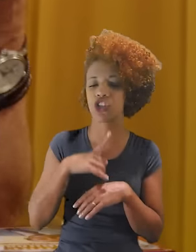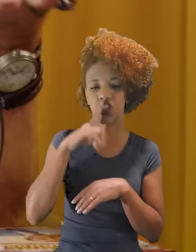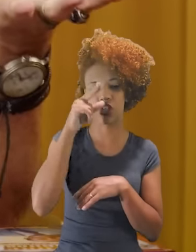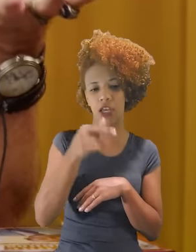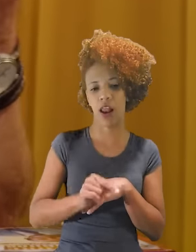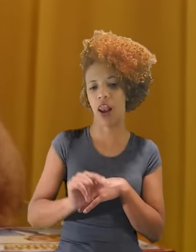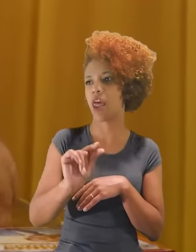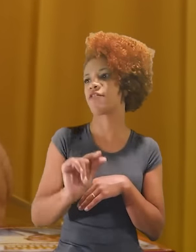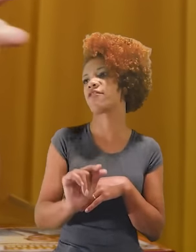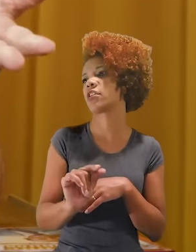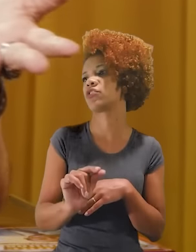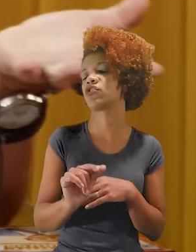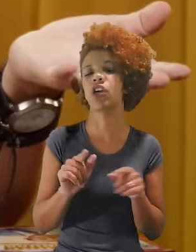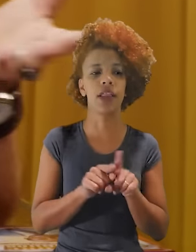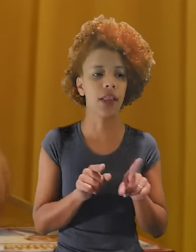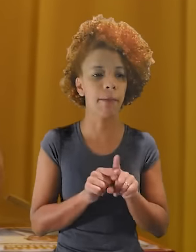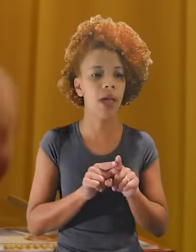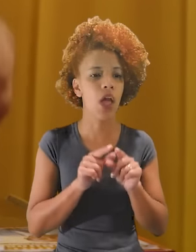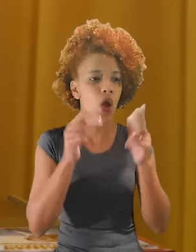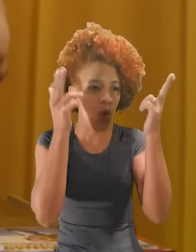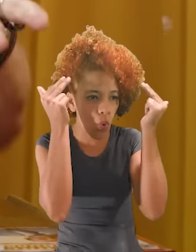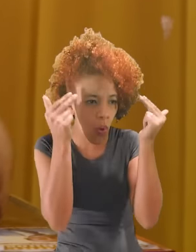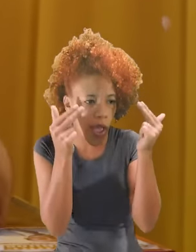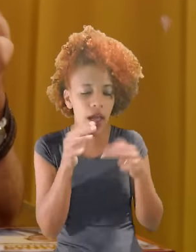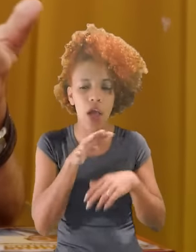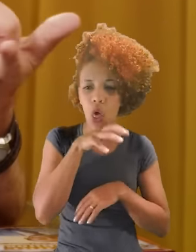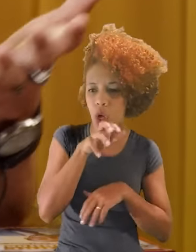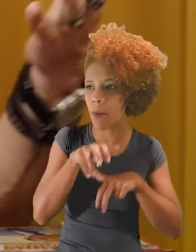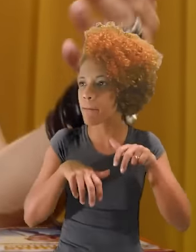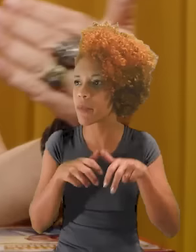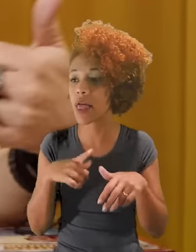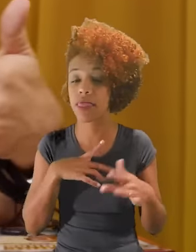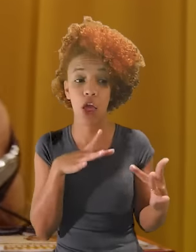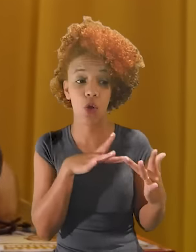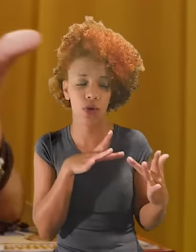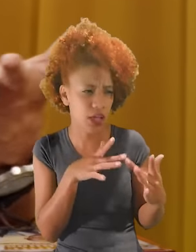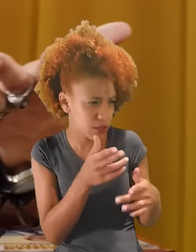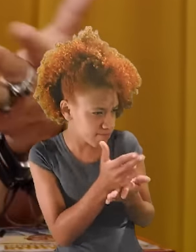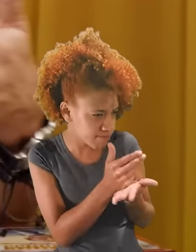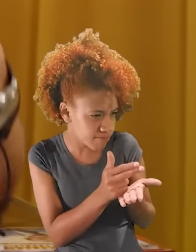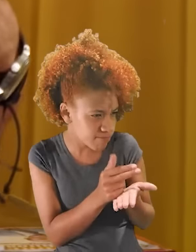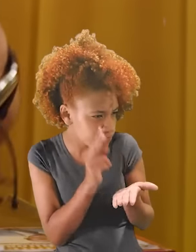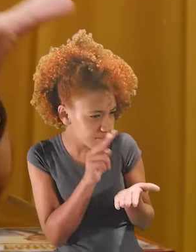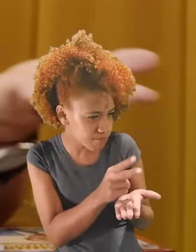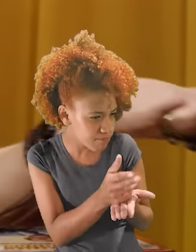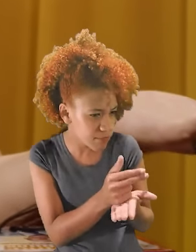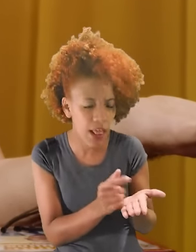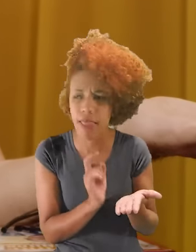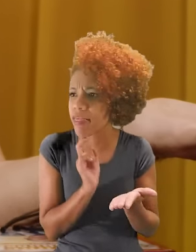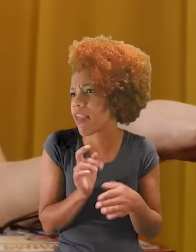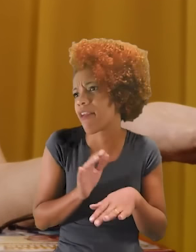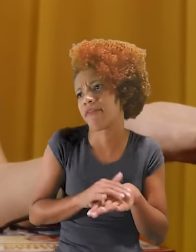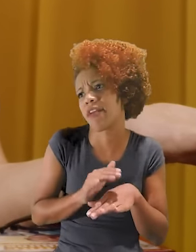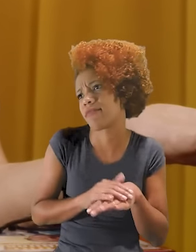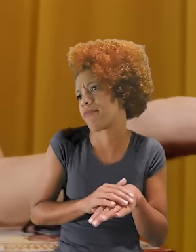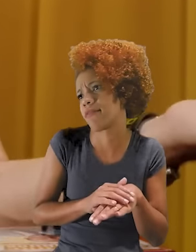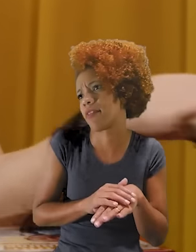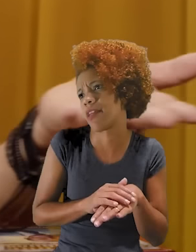levava elefante, levava coelho, levava lá viadinho, tudo lá para os desenhistas ter contato e ficar desenhando o bicho na frente. Ninguém fazia